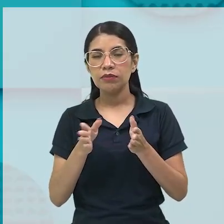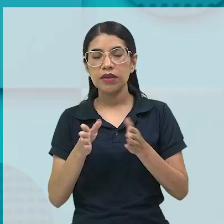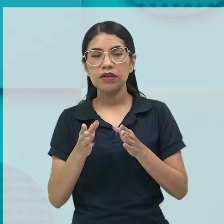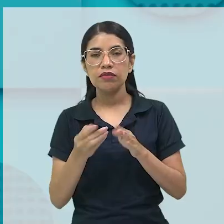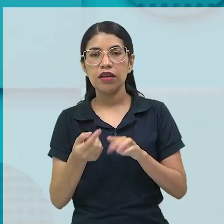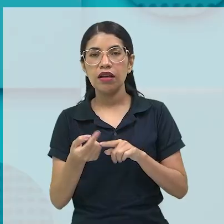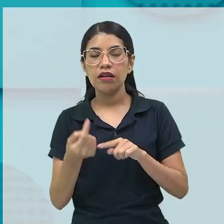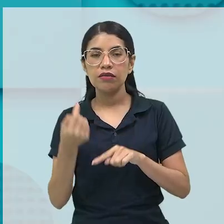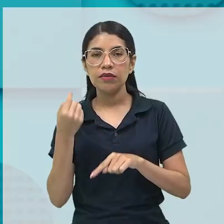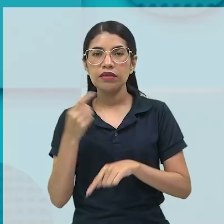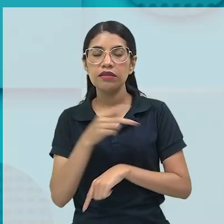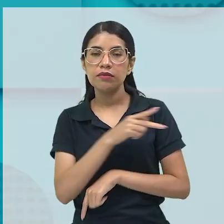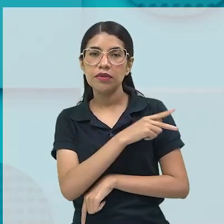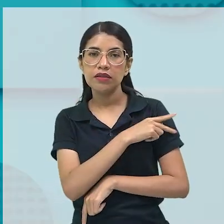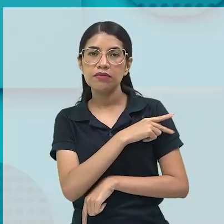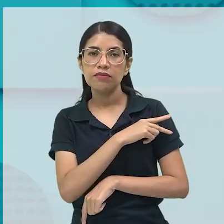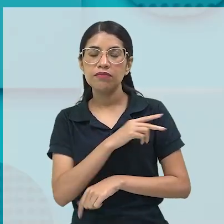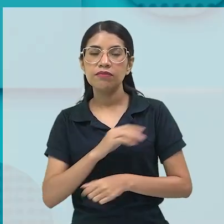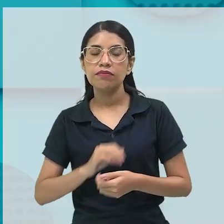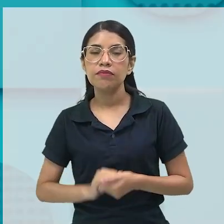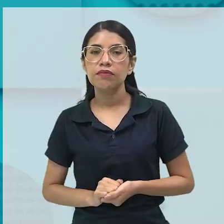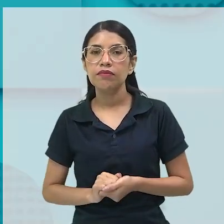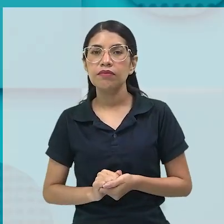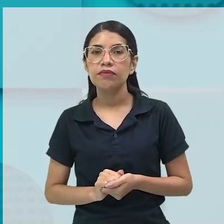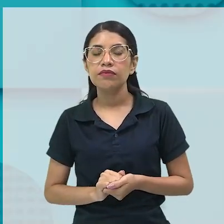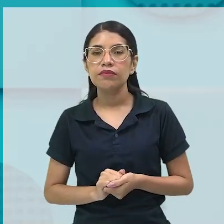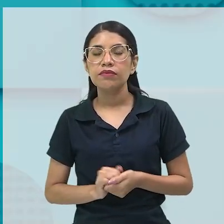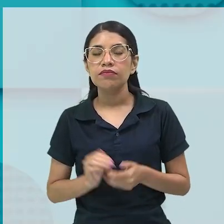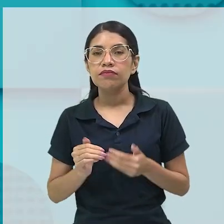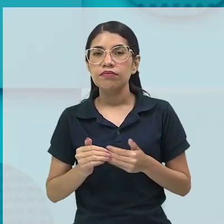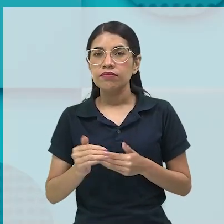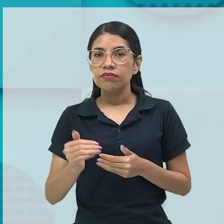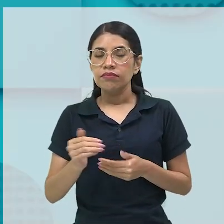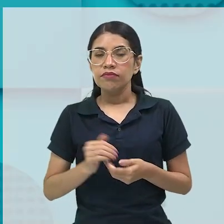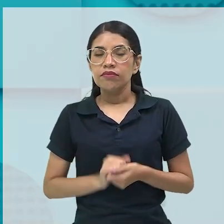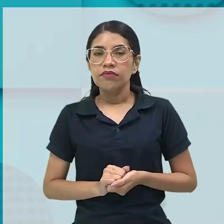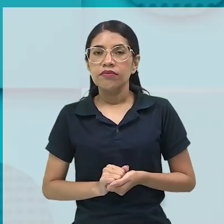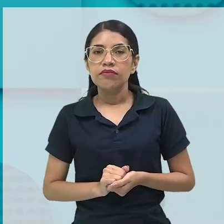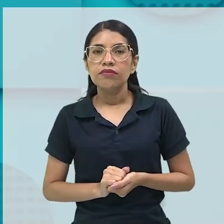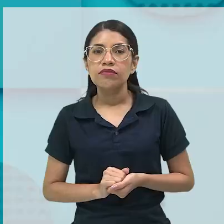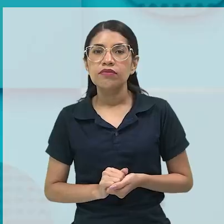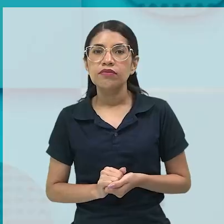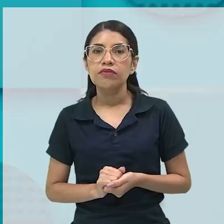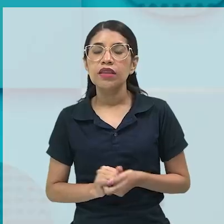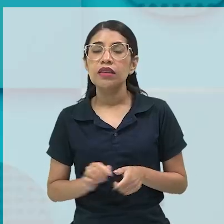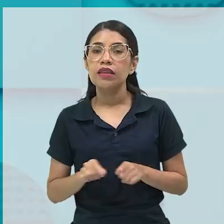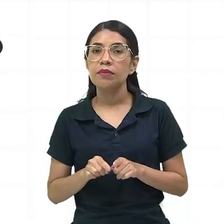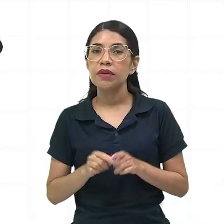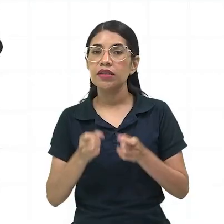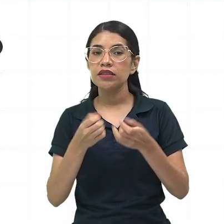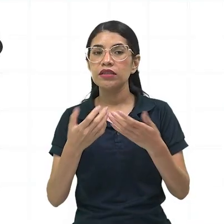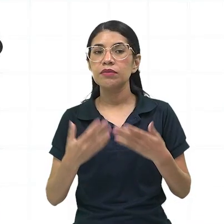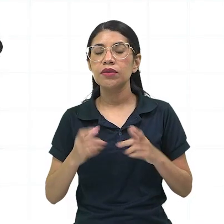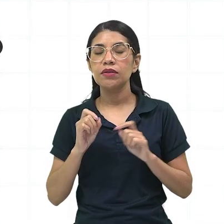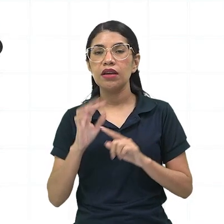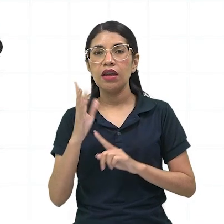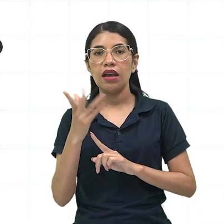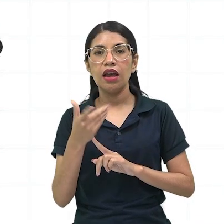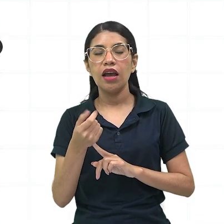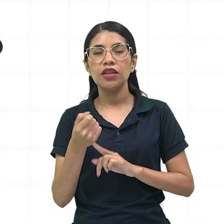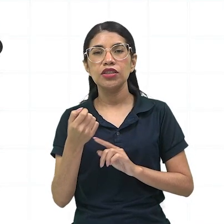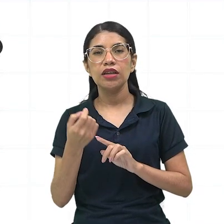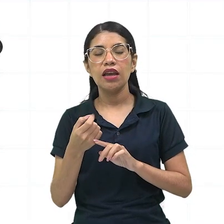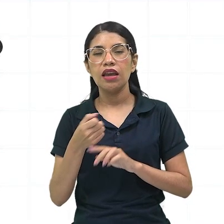da humanidade e também da história da arte. Continuando nossa viagem, nós chegamos a comentar sobre a arte